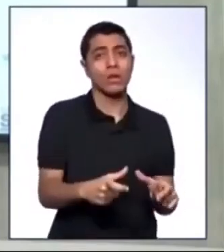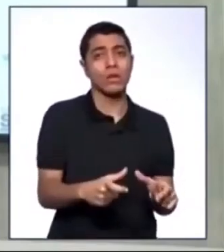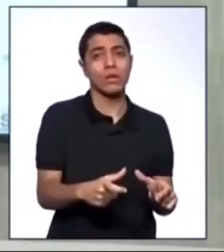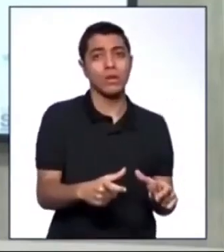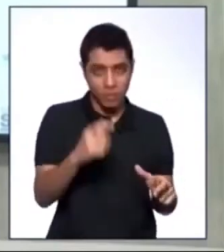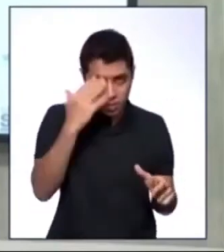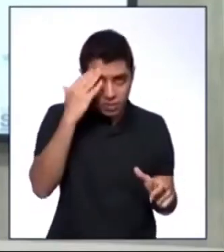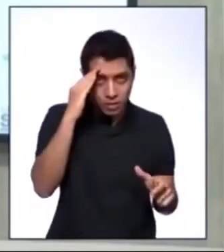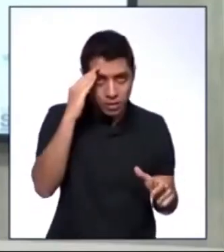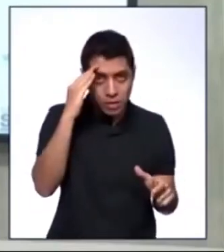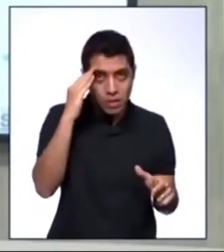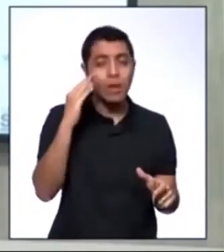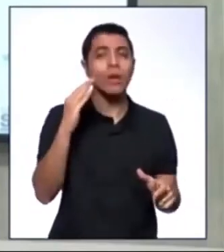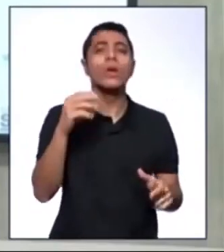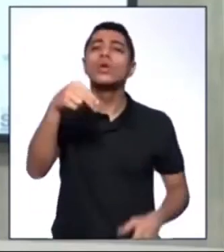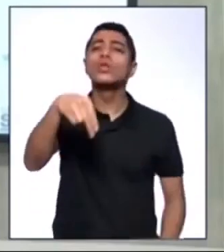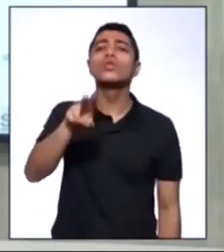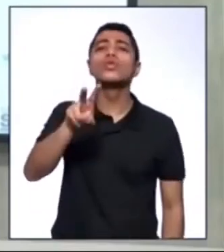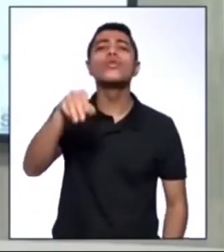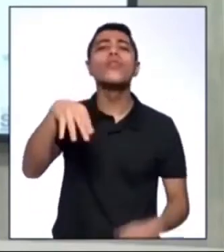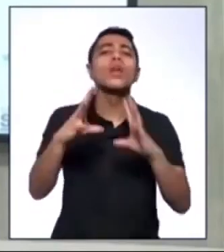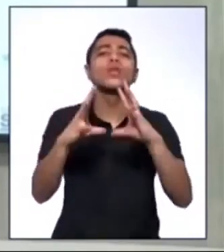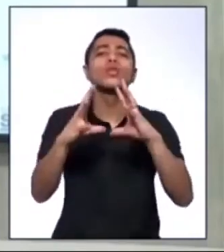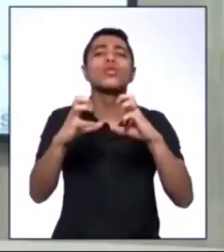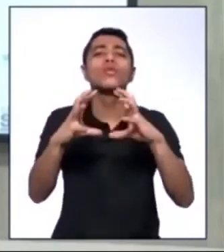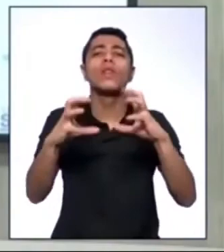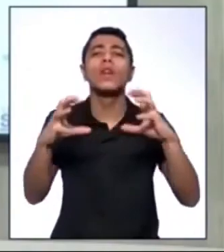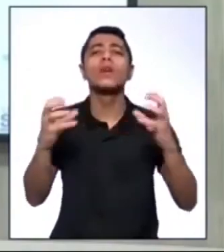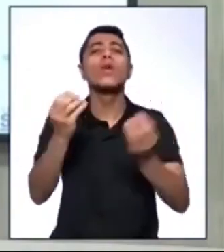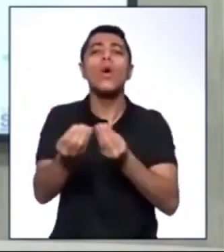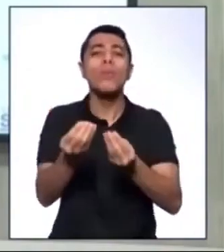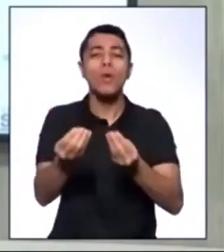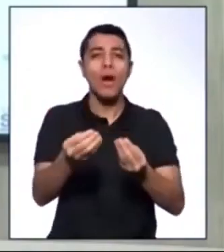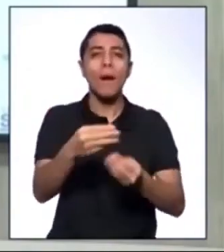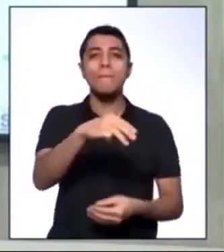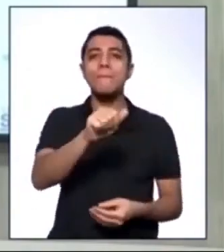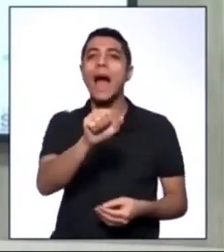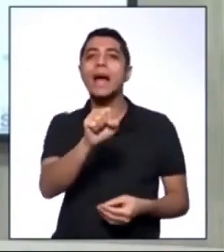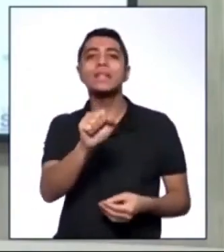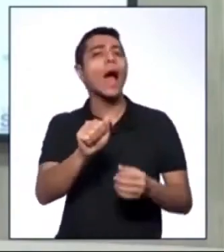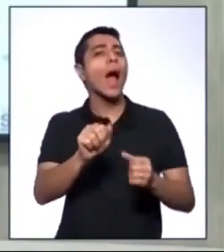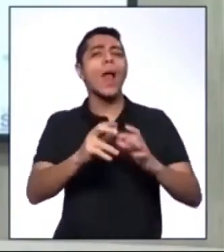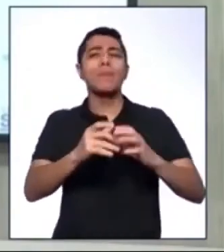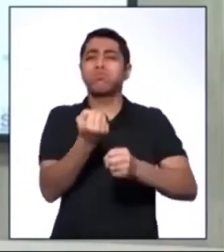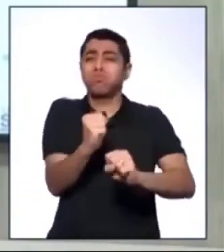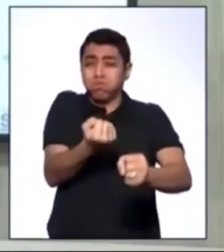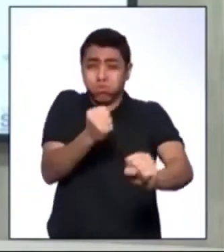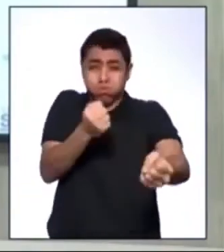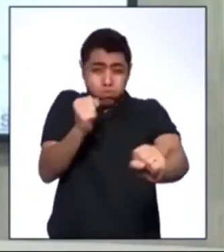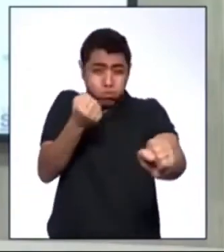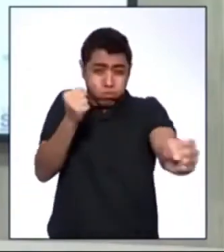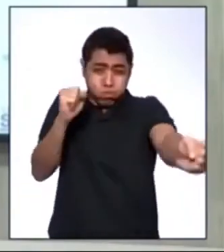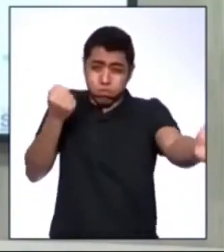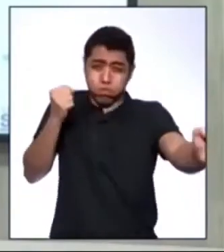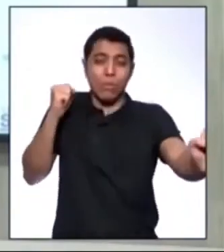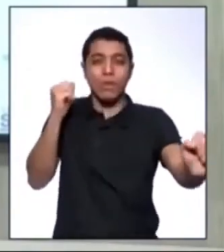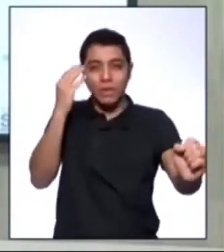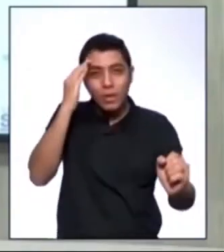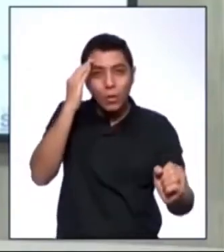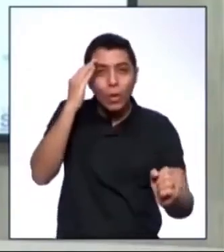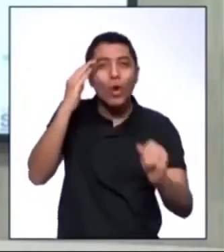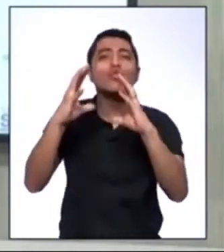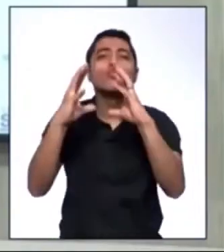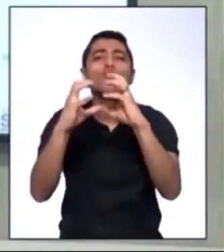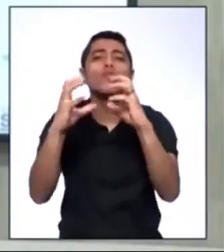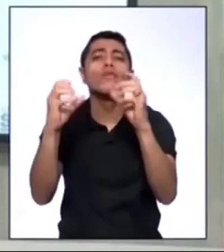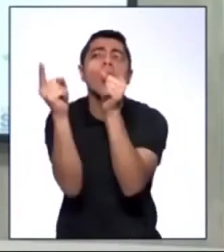nas massas de ar, ou na interação das massas de ar. Mas a massa de ar é muito além do que o recorte das nuvens. Obrigado,